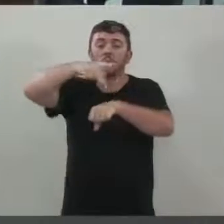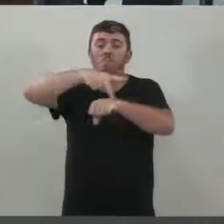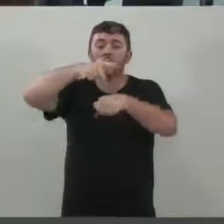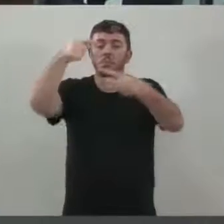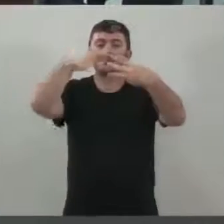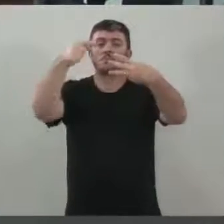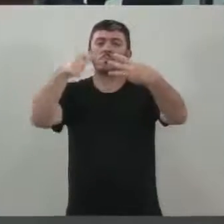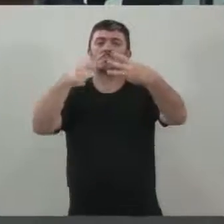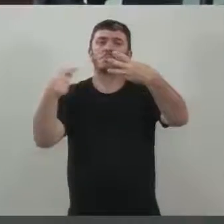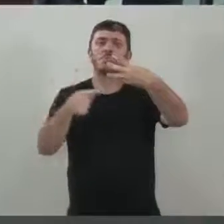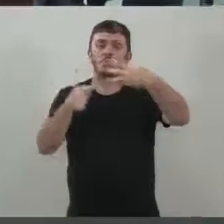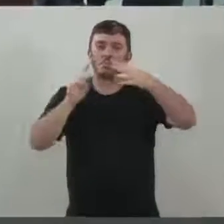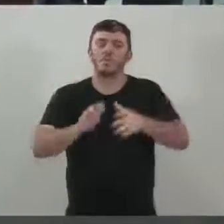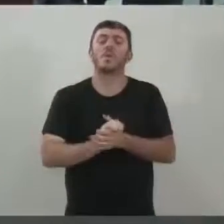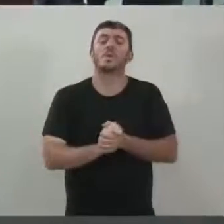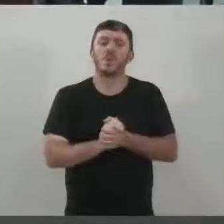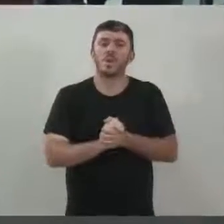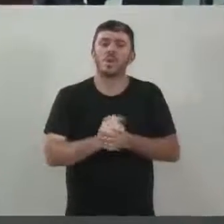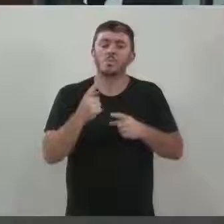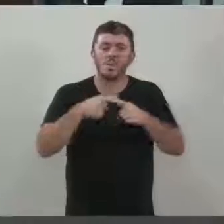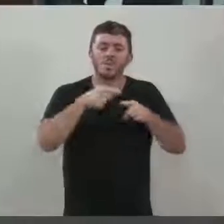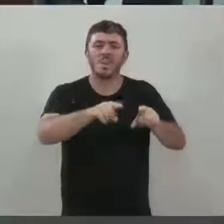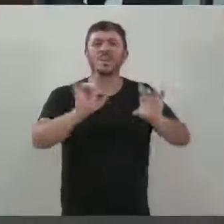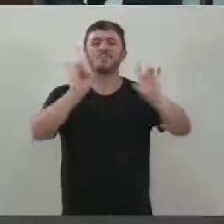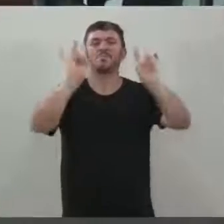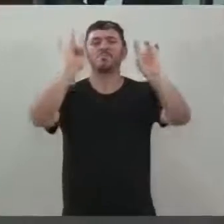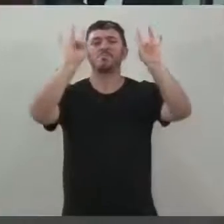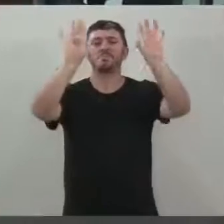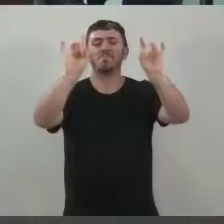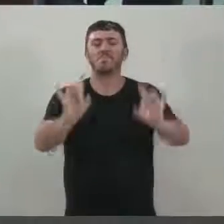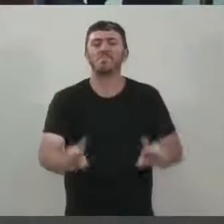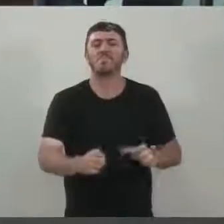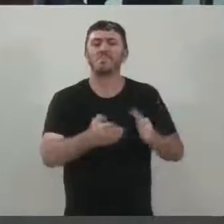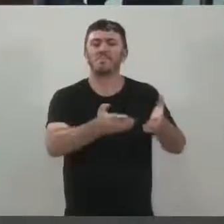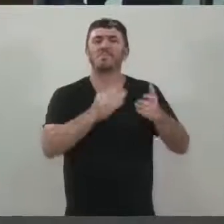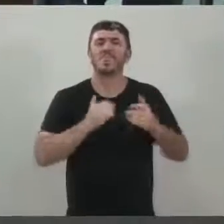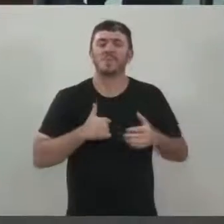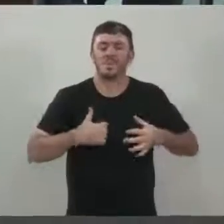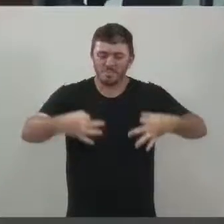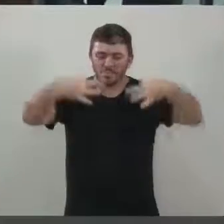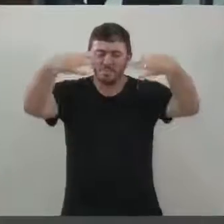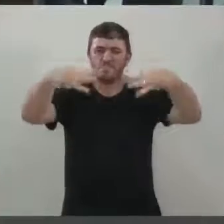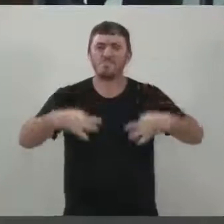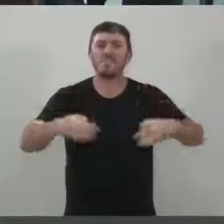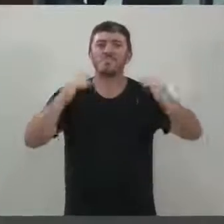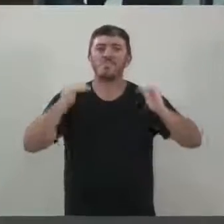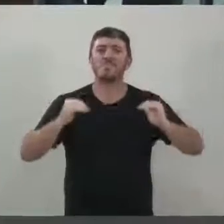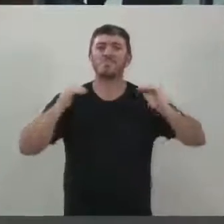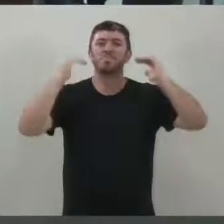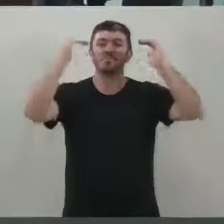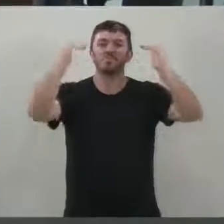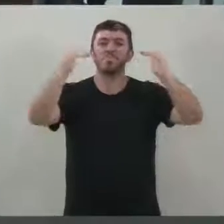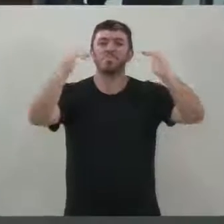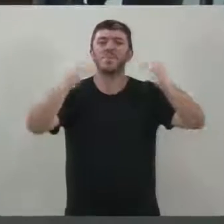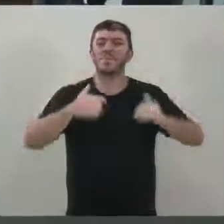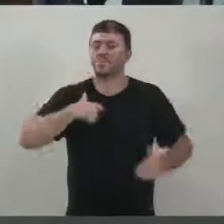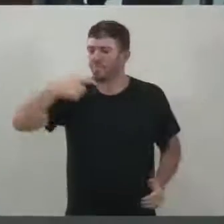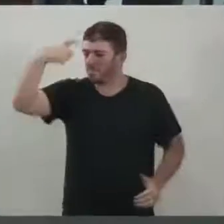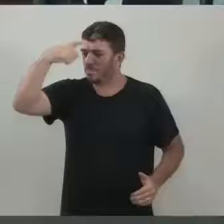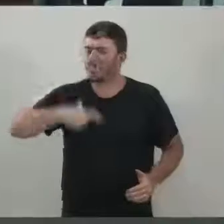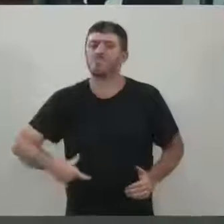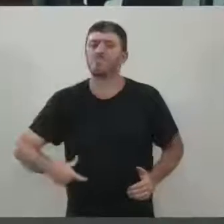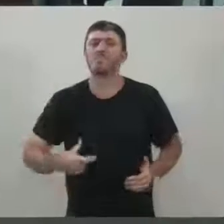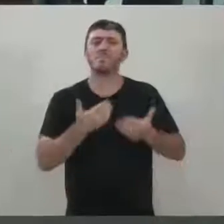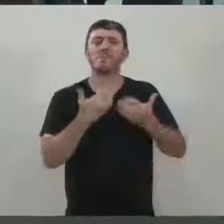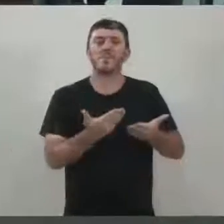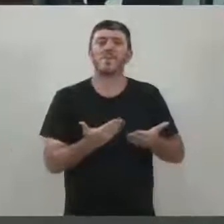você. Porque você é precioso para mim, é digno de estima e eu o amo.